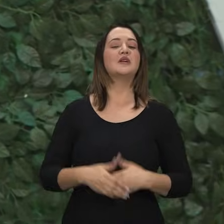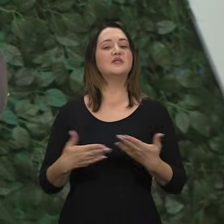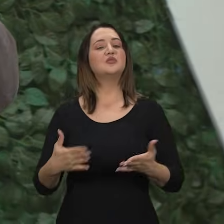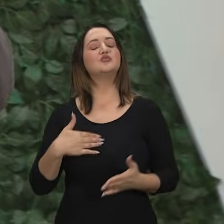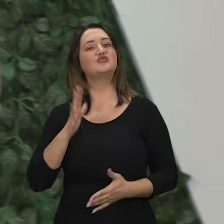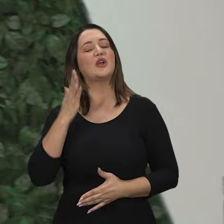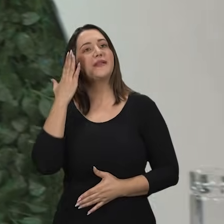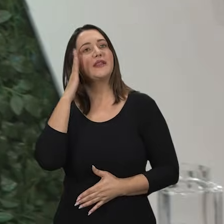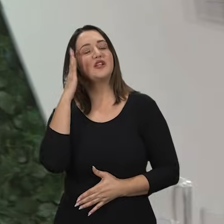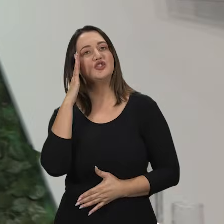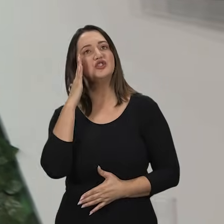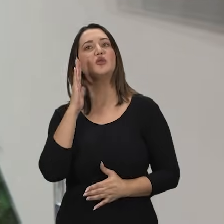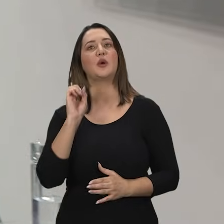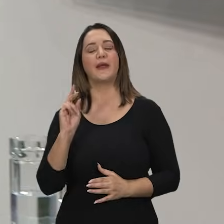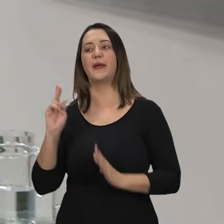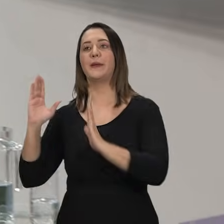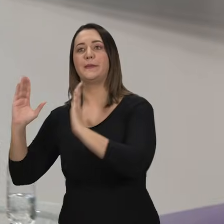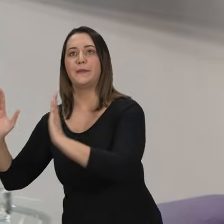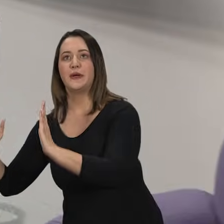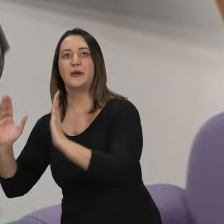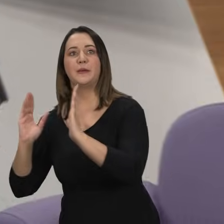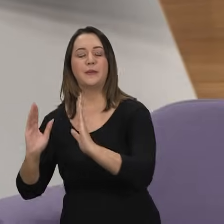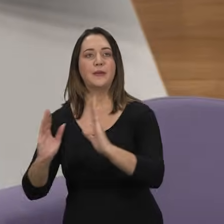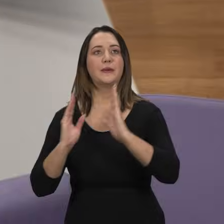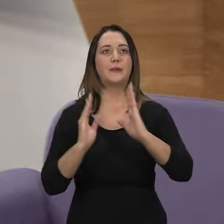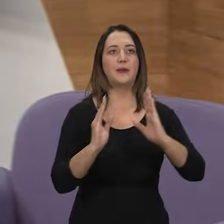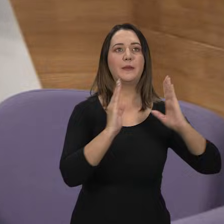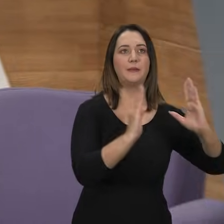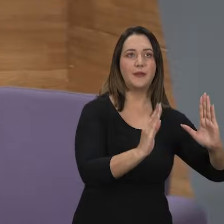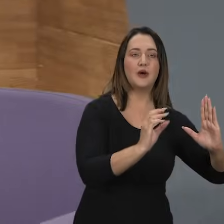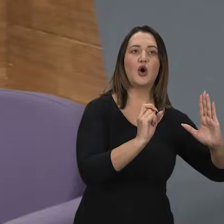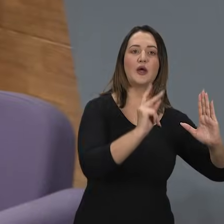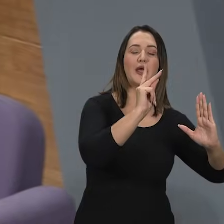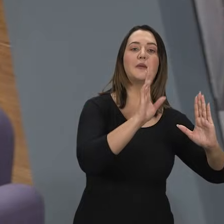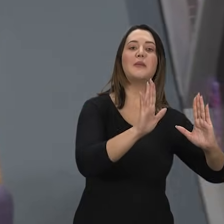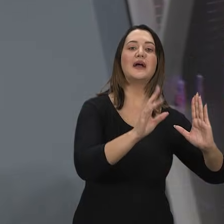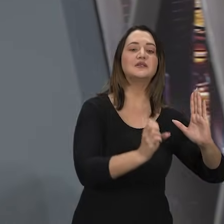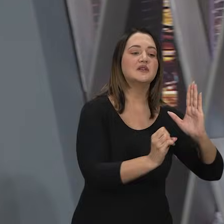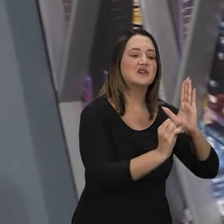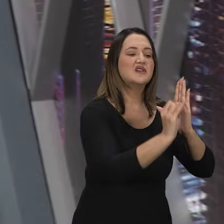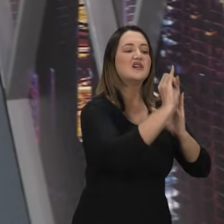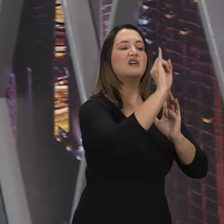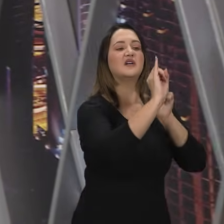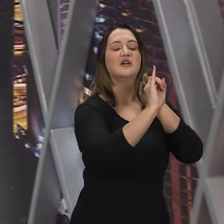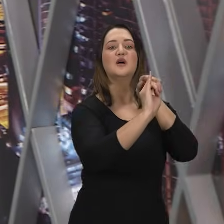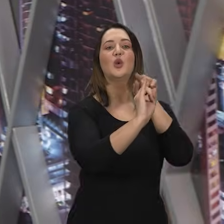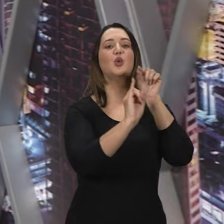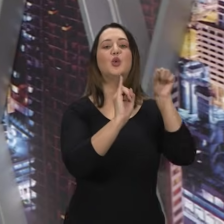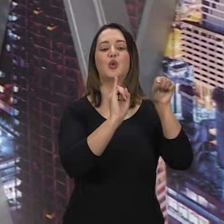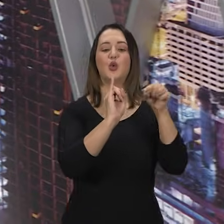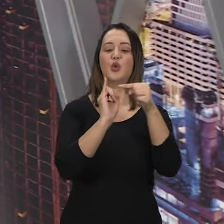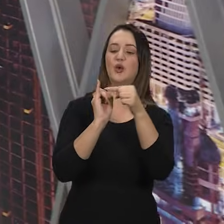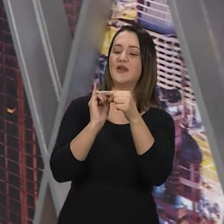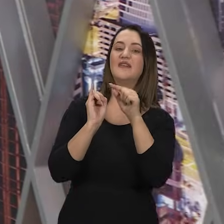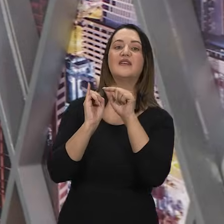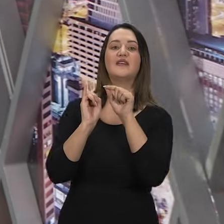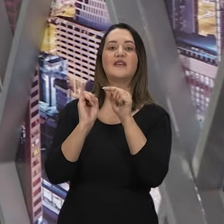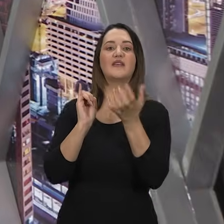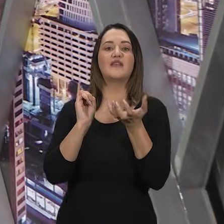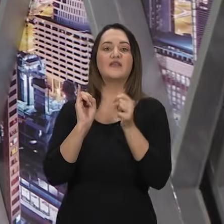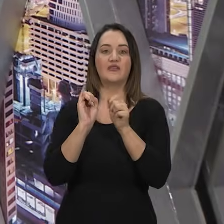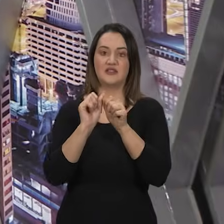Agora, com esse entendimento bíblico histórico, eu vou lhe mostrar o que essa ponta pequena, esse chifre